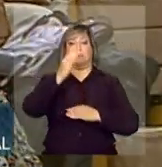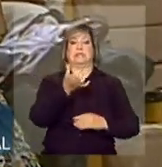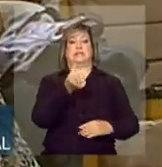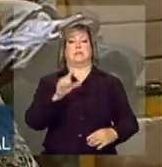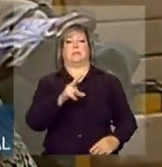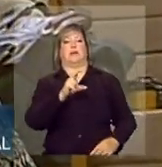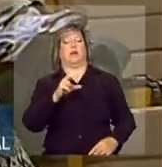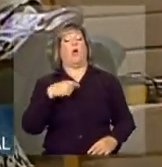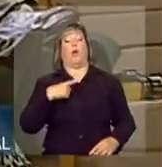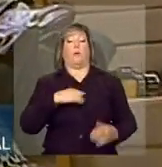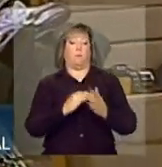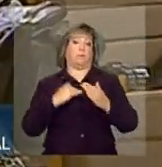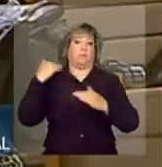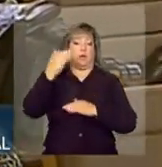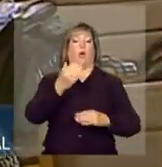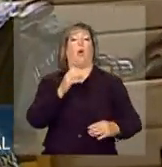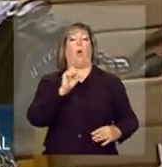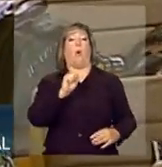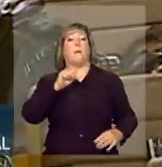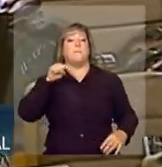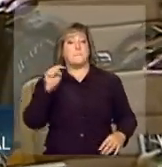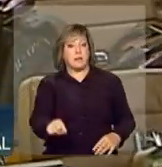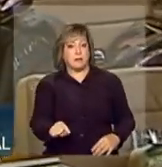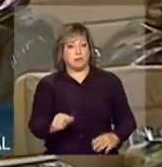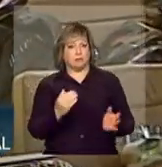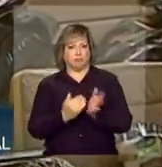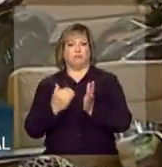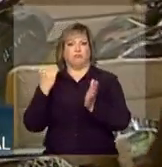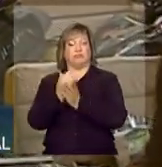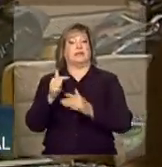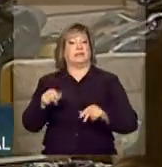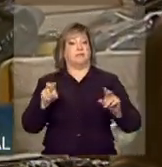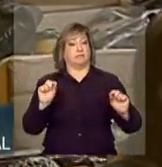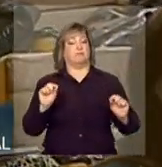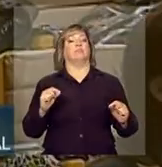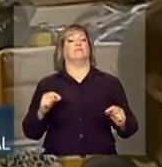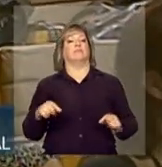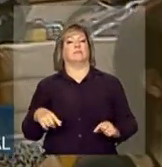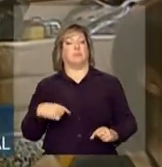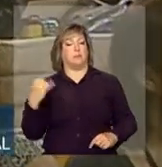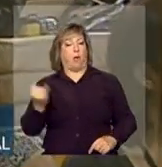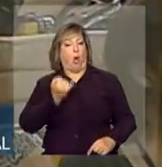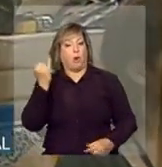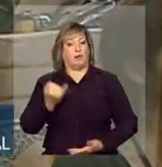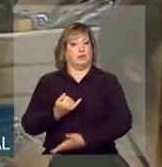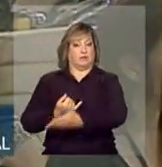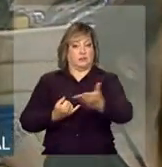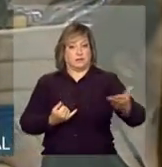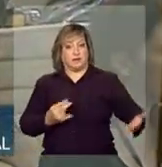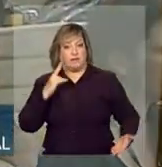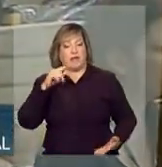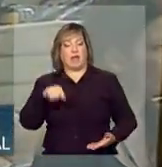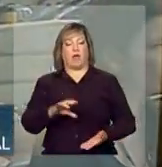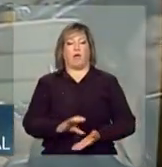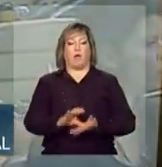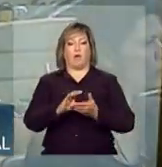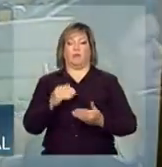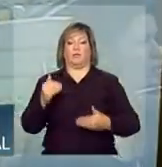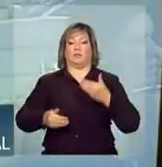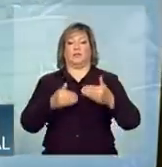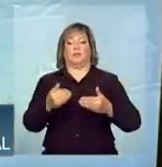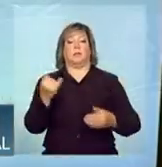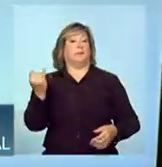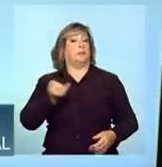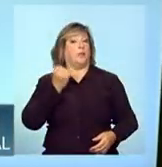8.000, certo? Valorizando exatamente uma pauta que é uma pauta cara a esse conselho, contemplando e avançando numa das agendas que para